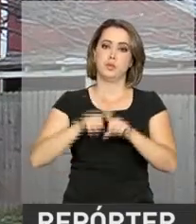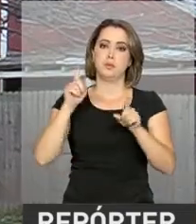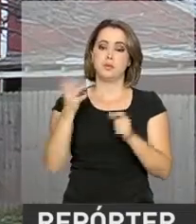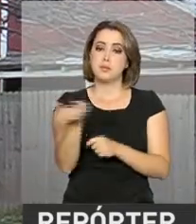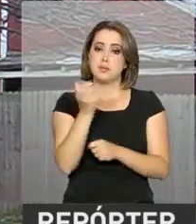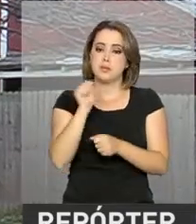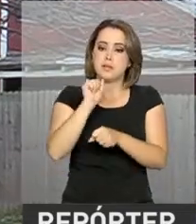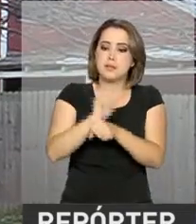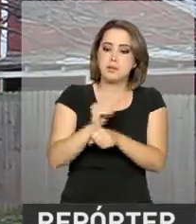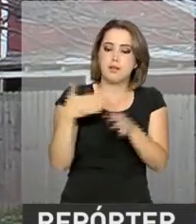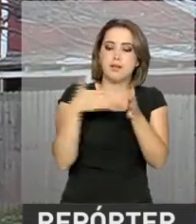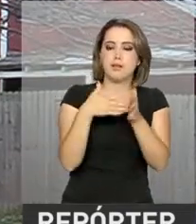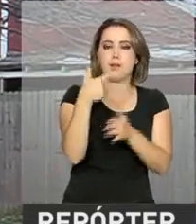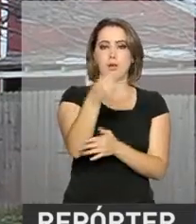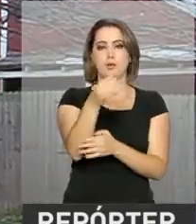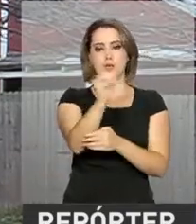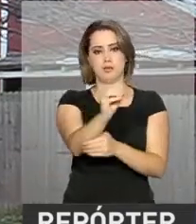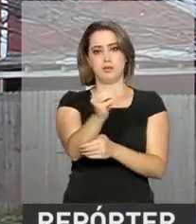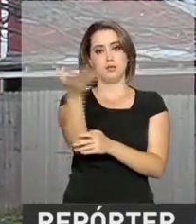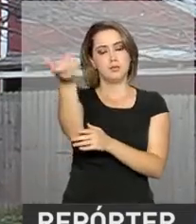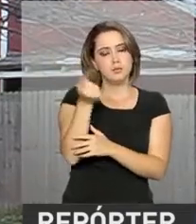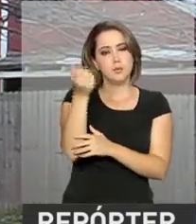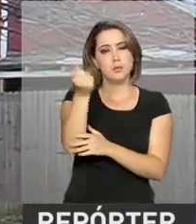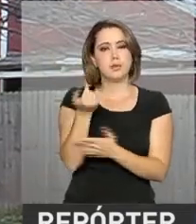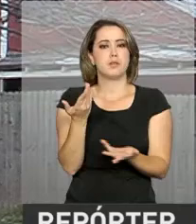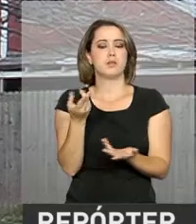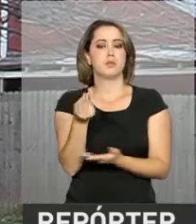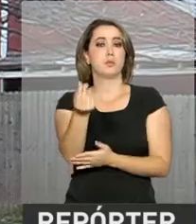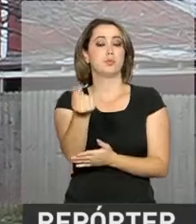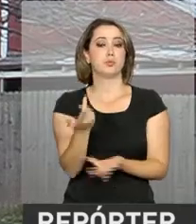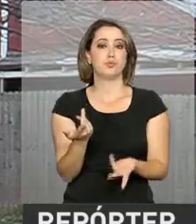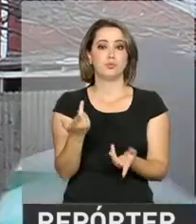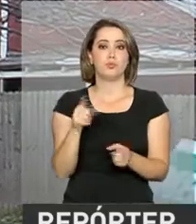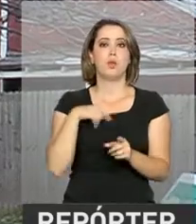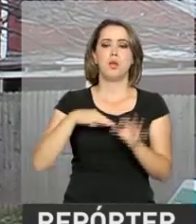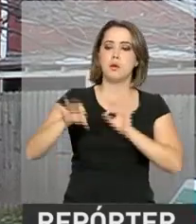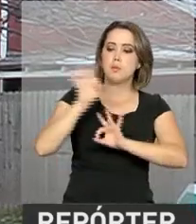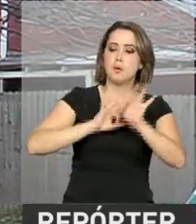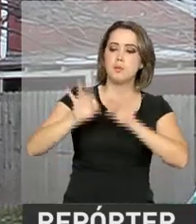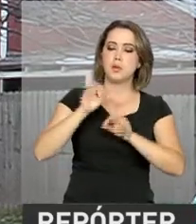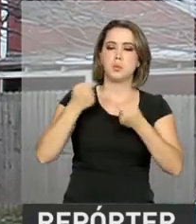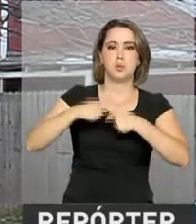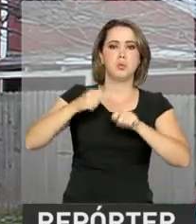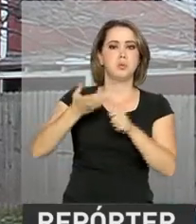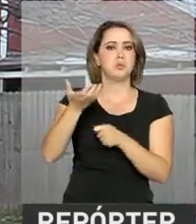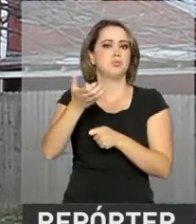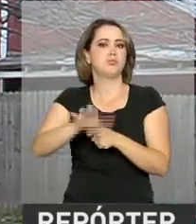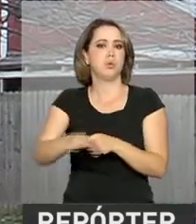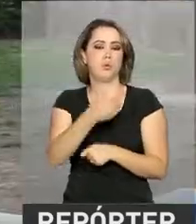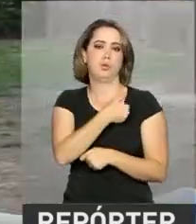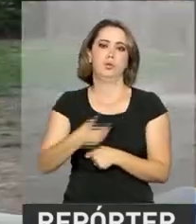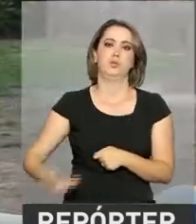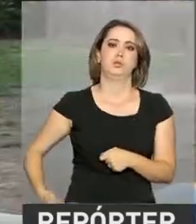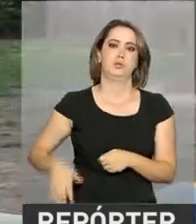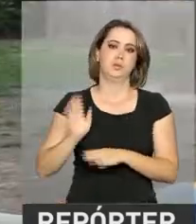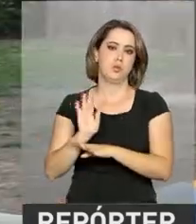esperar até os 70 para começar a receber os benefícios. Ele diz que se preparou para não precisar depender do